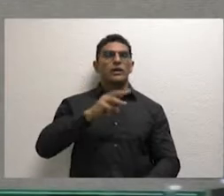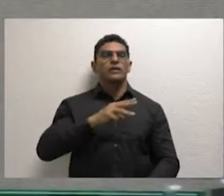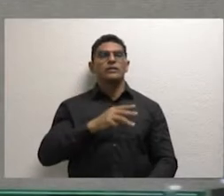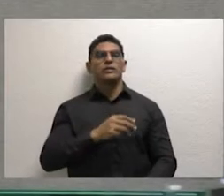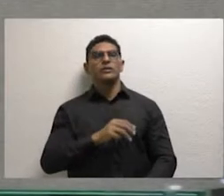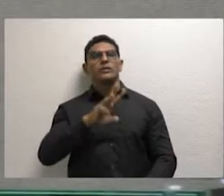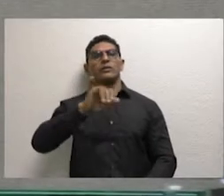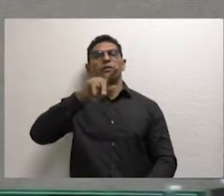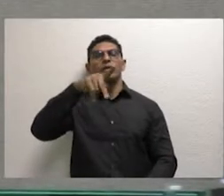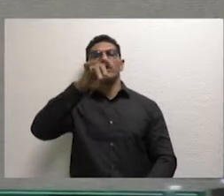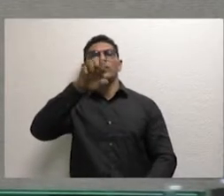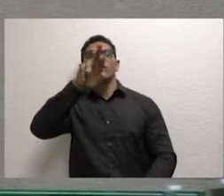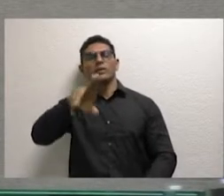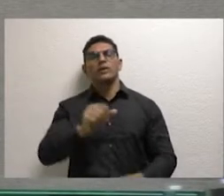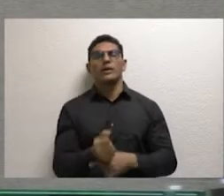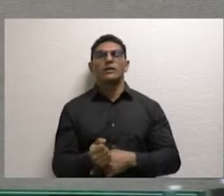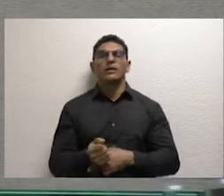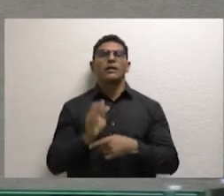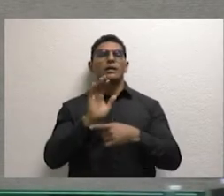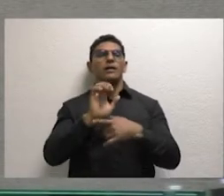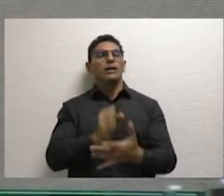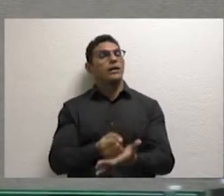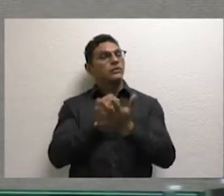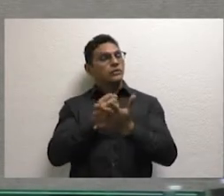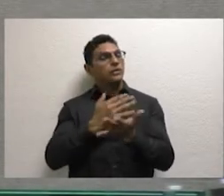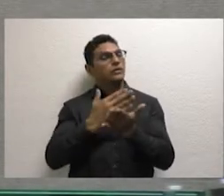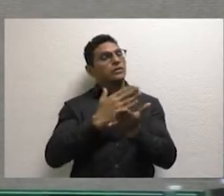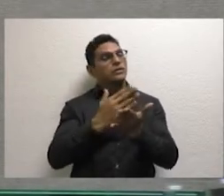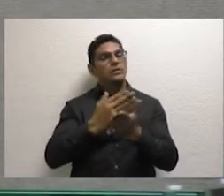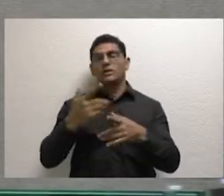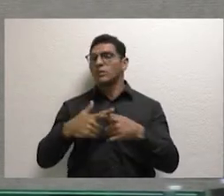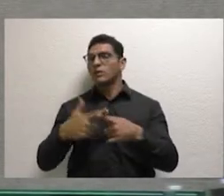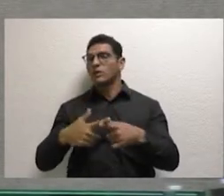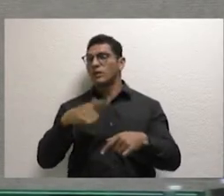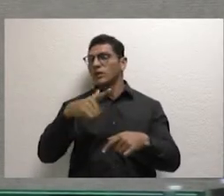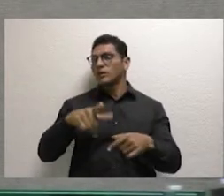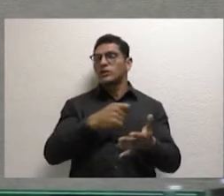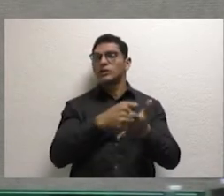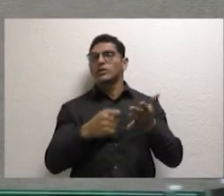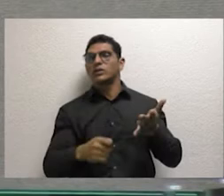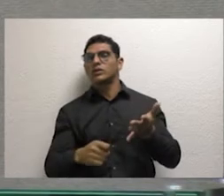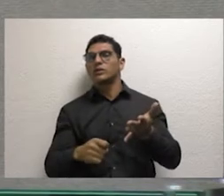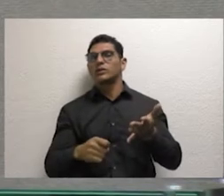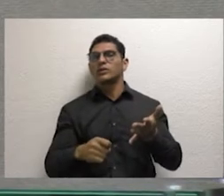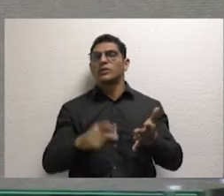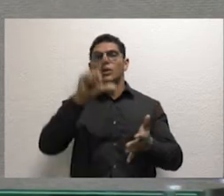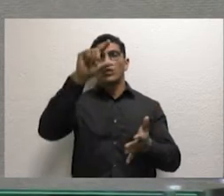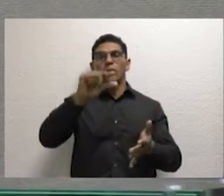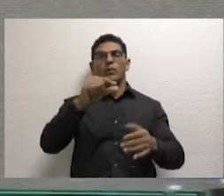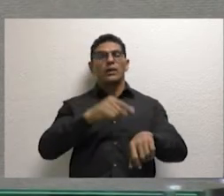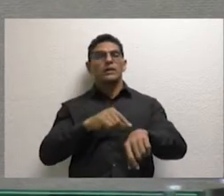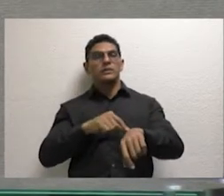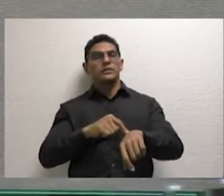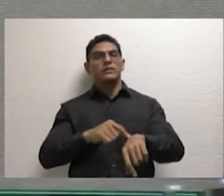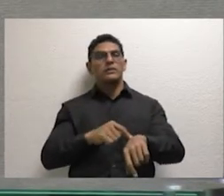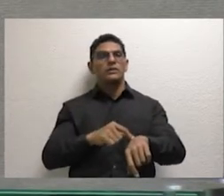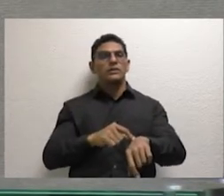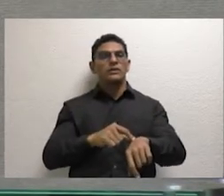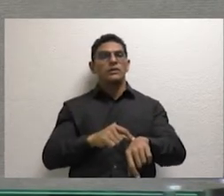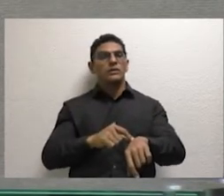eu puder ajudar a ideia é ir iniciando porque não tinha mais inscritos no pequeno expediente ainda não são 10 horas